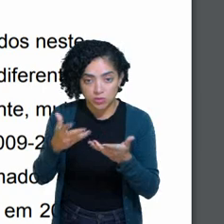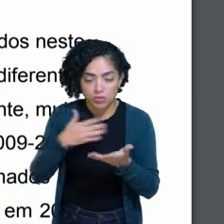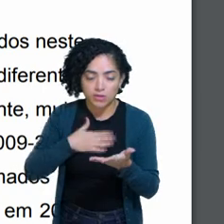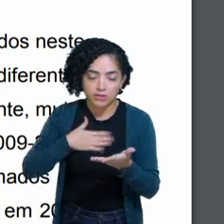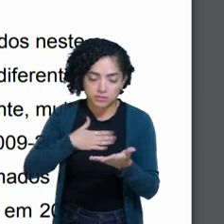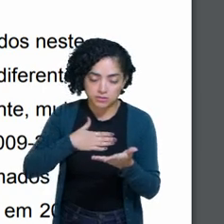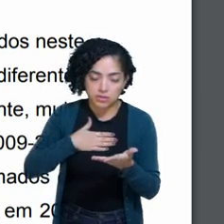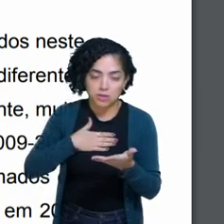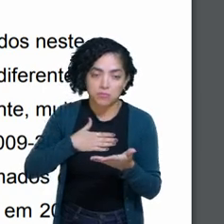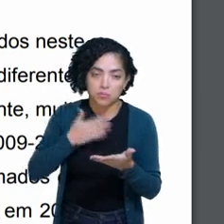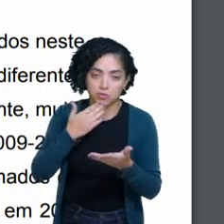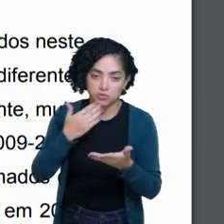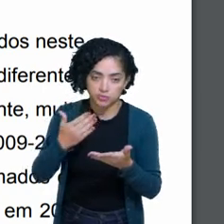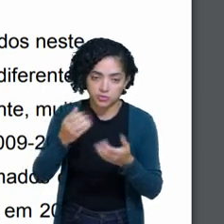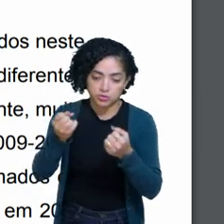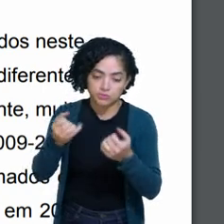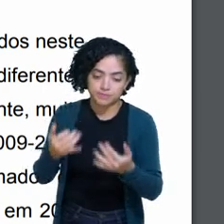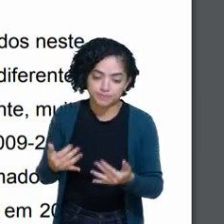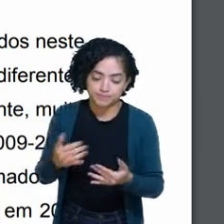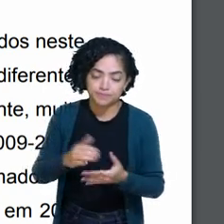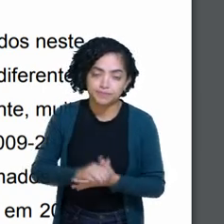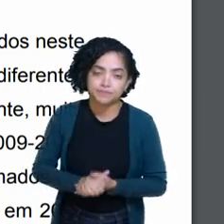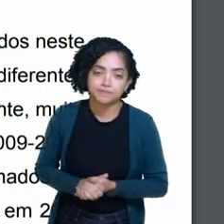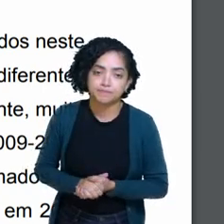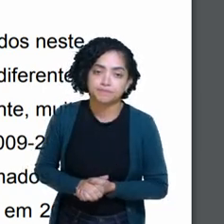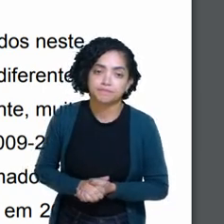pode pedir explicações as